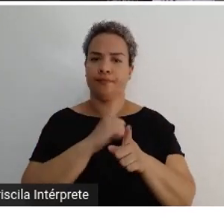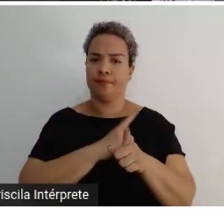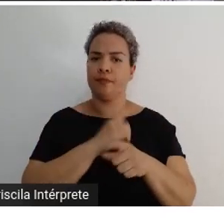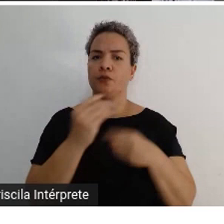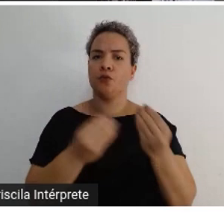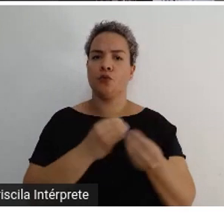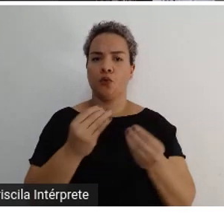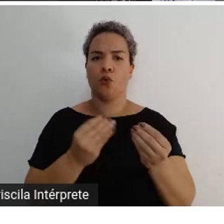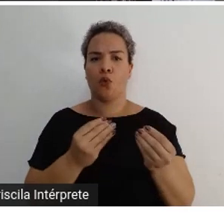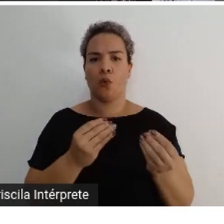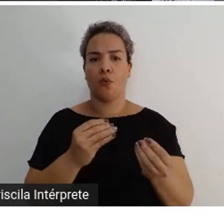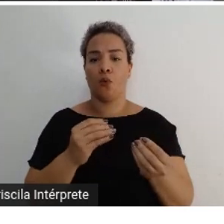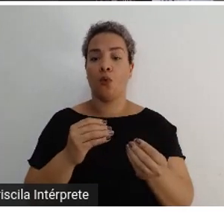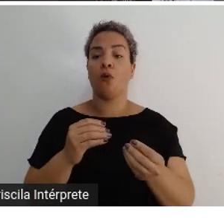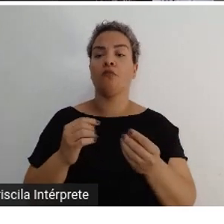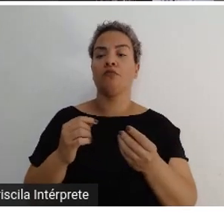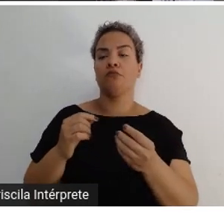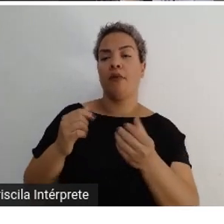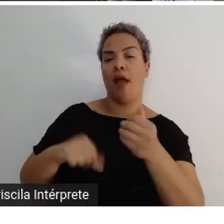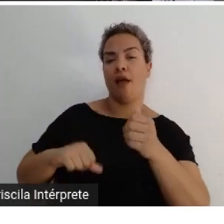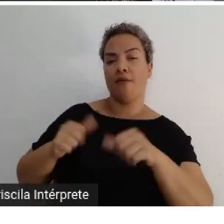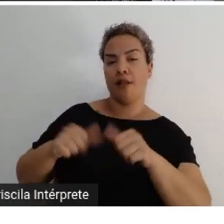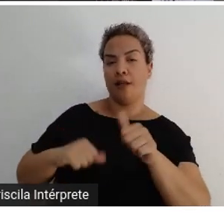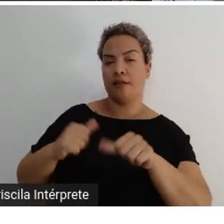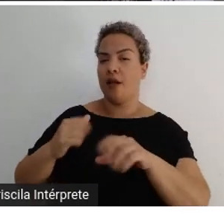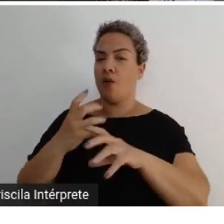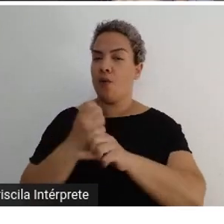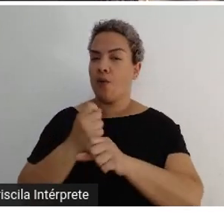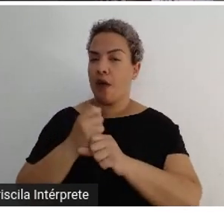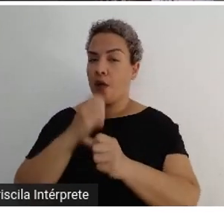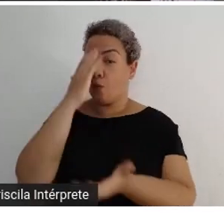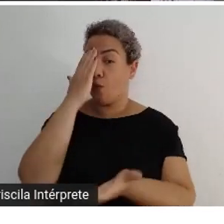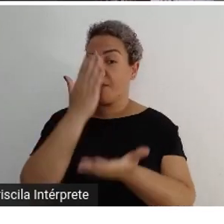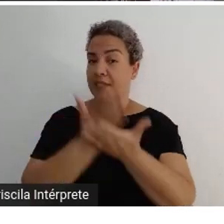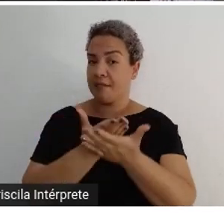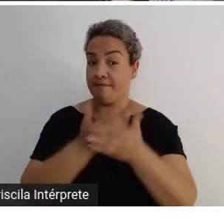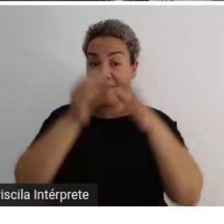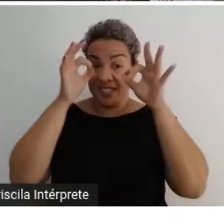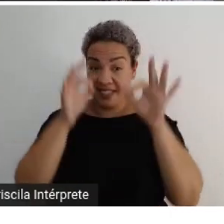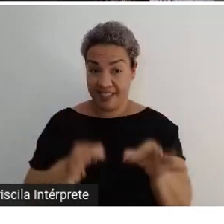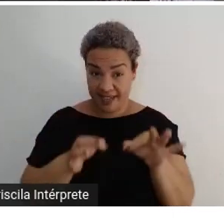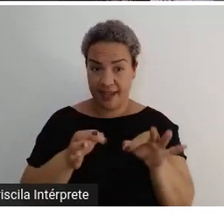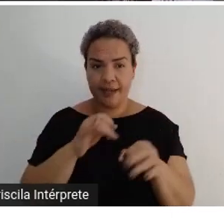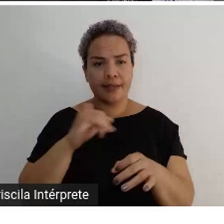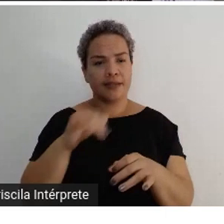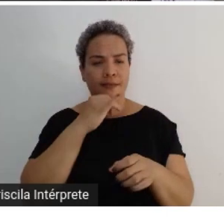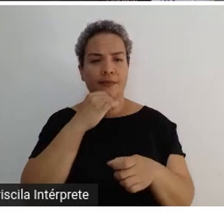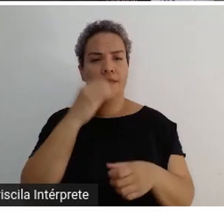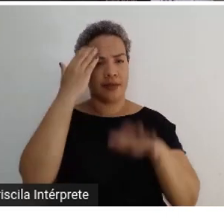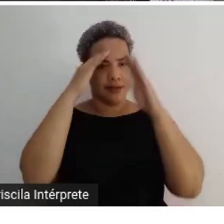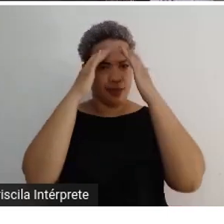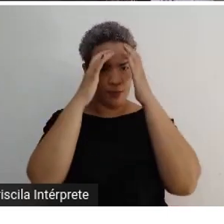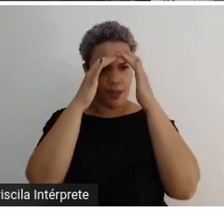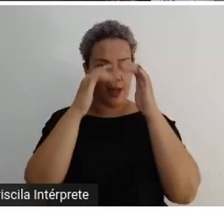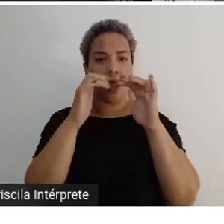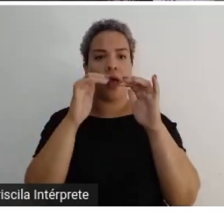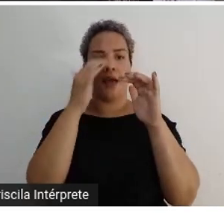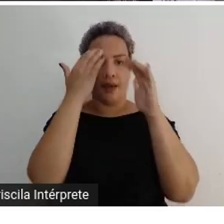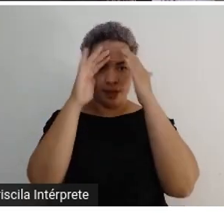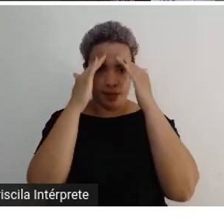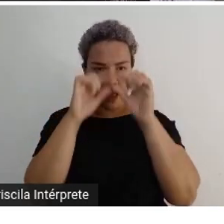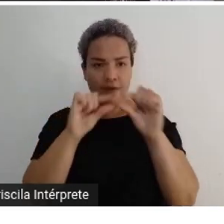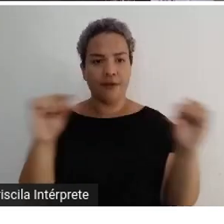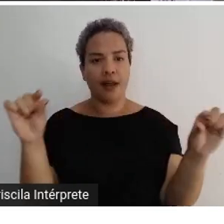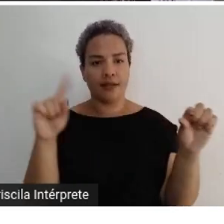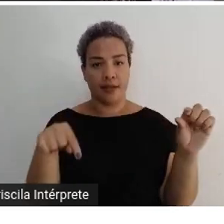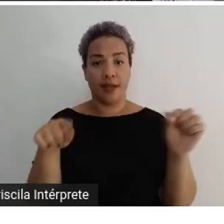de confiança, então é um percentual de certeza que ela tem daquela frase. E entidades, né,